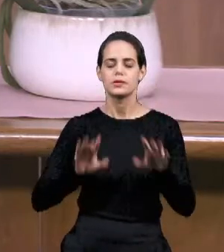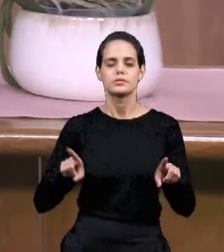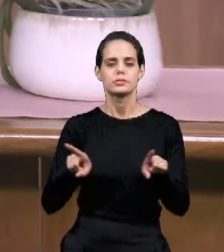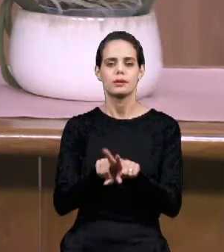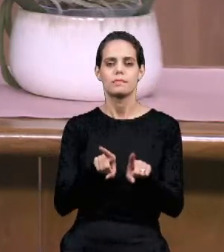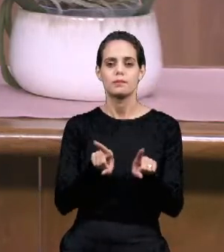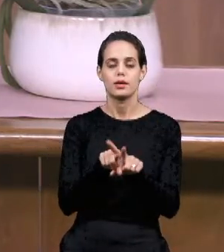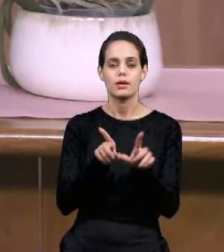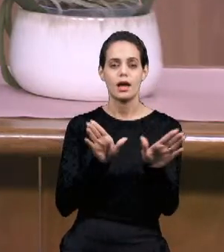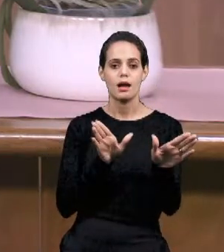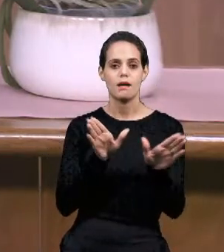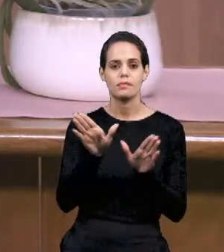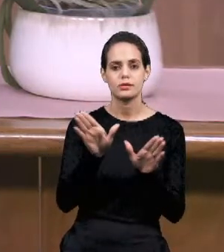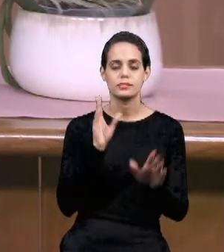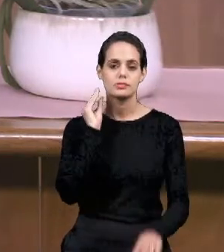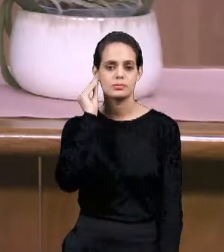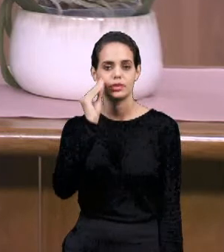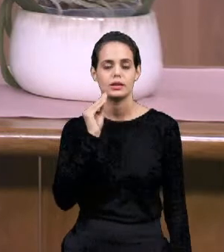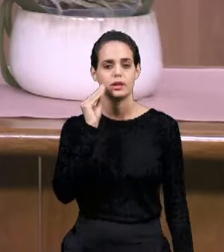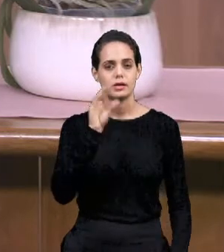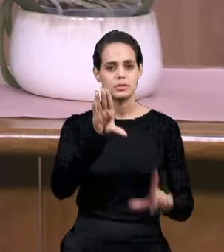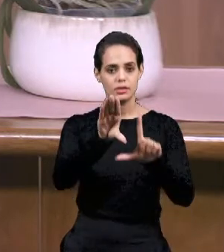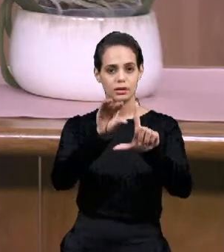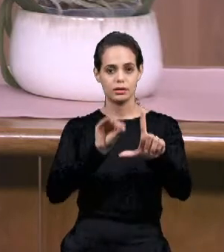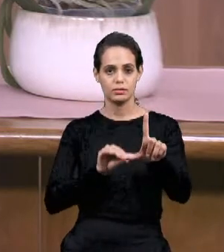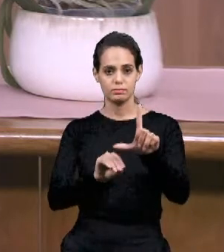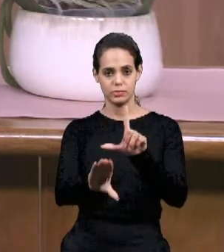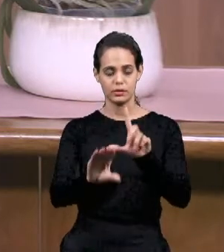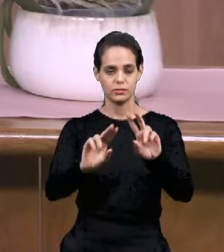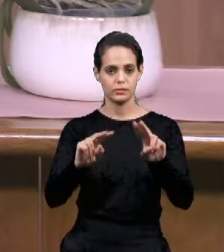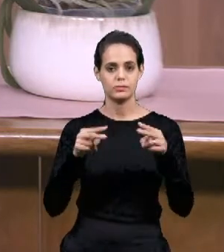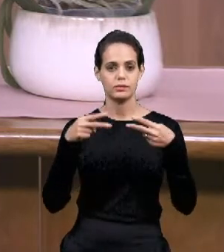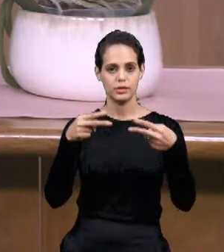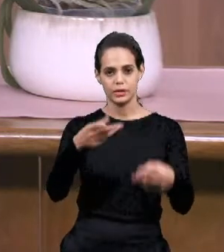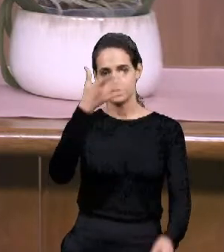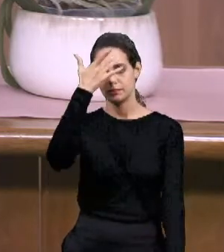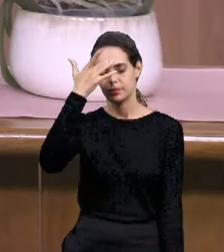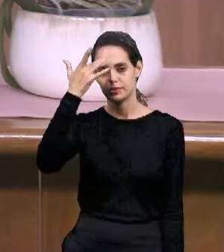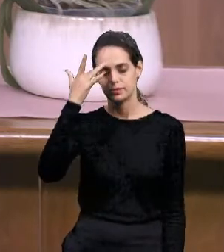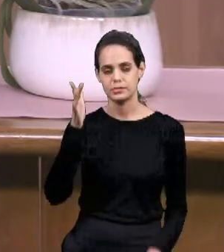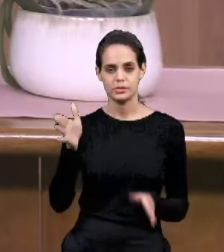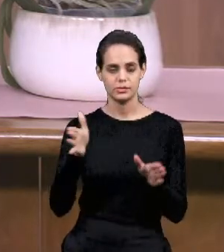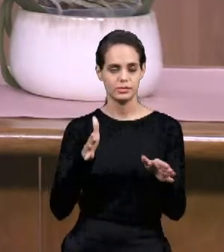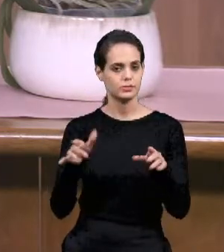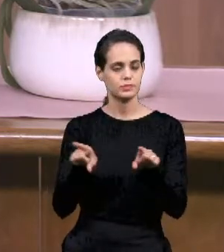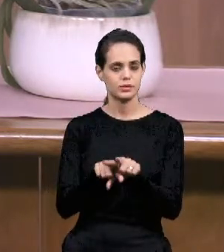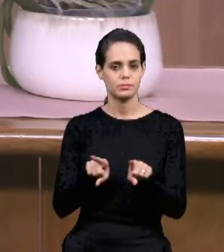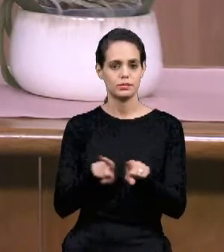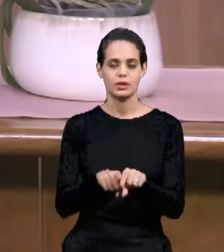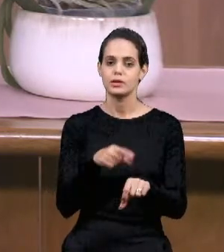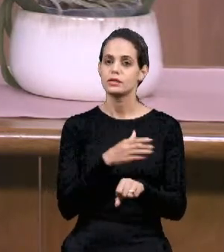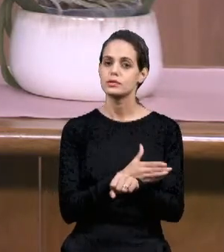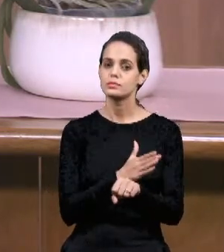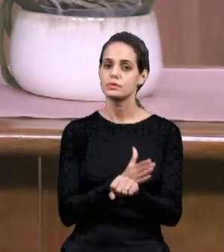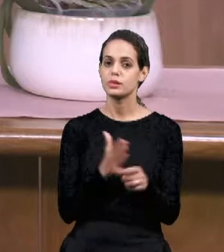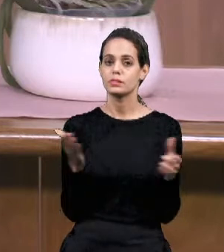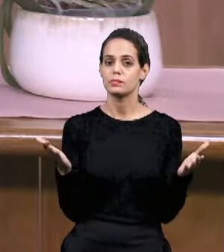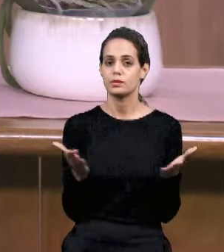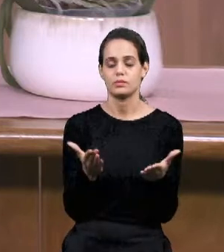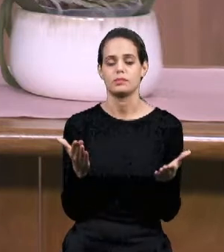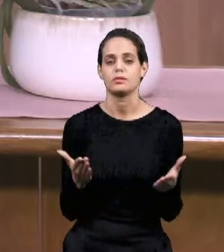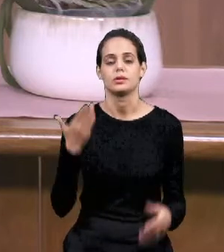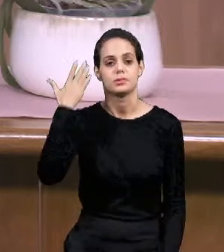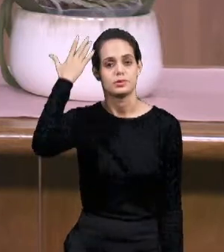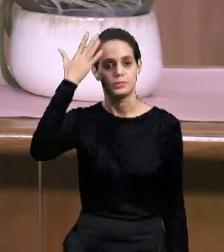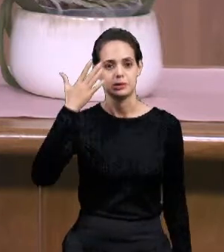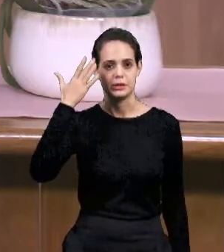essa experiência. Então mande o link para que outras pessoas tenham acesso a esse momento, a esta palavra. Eu quero